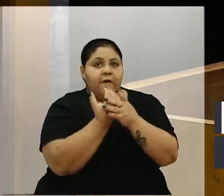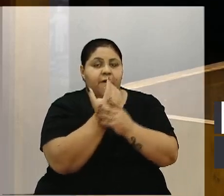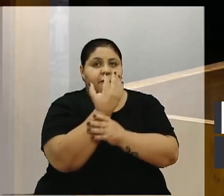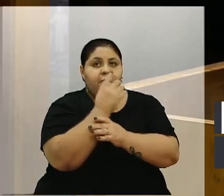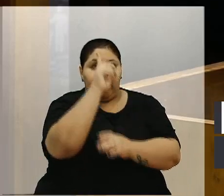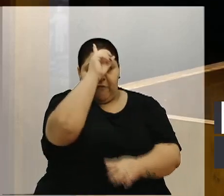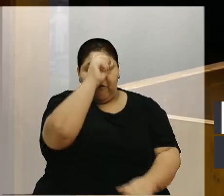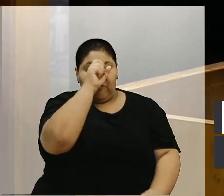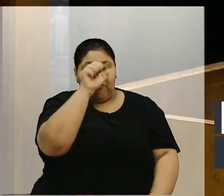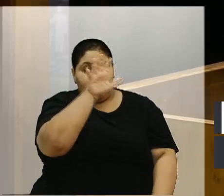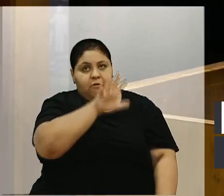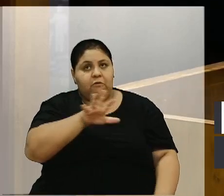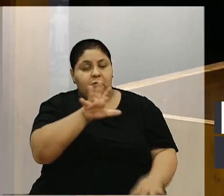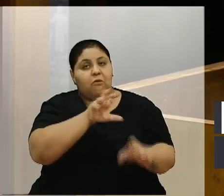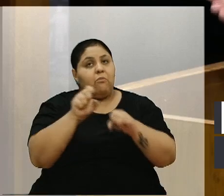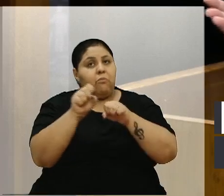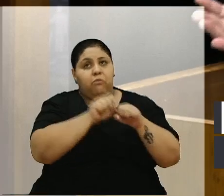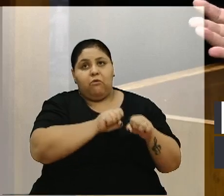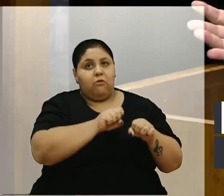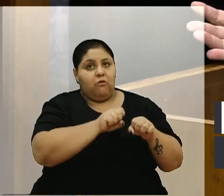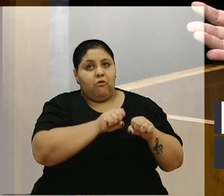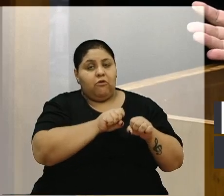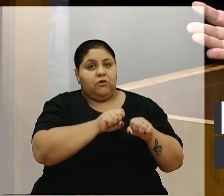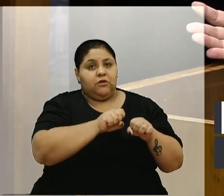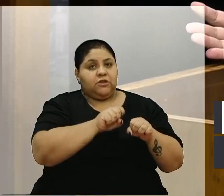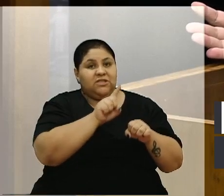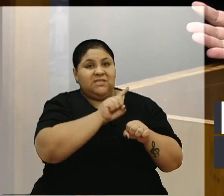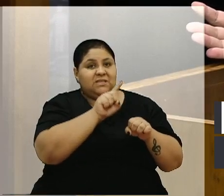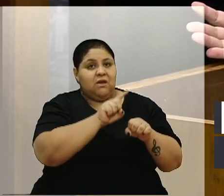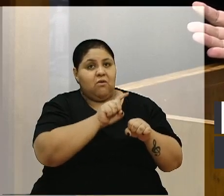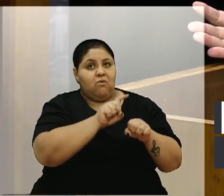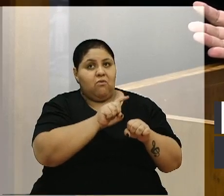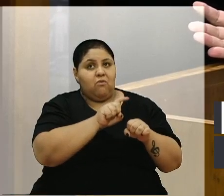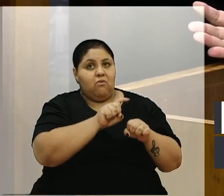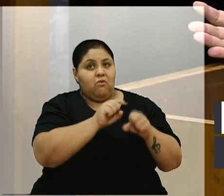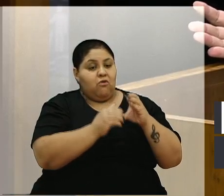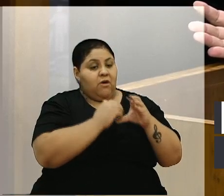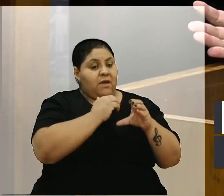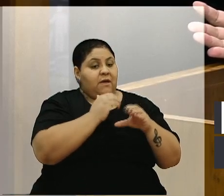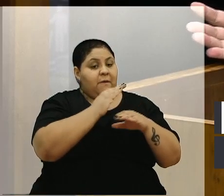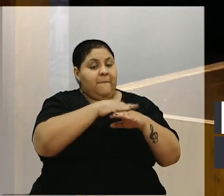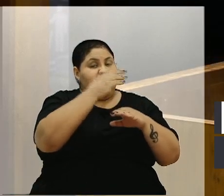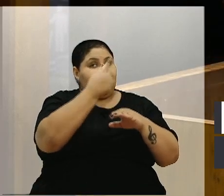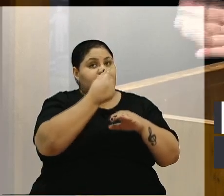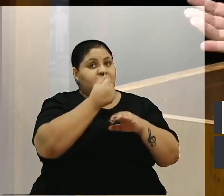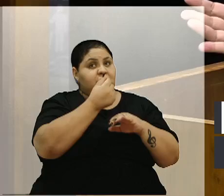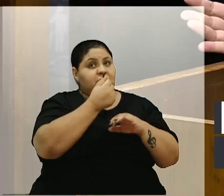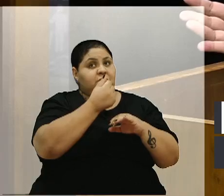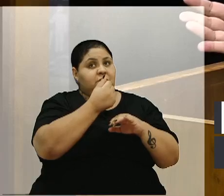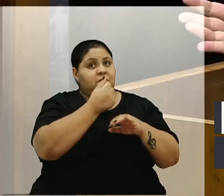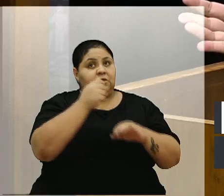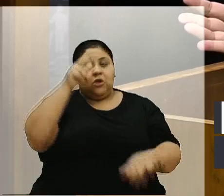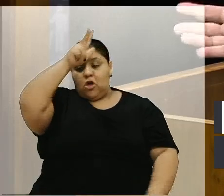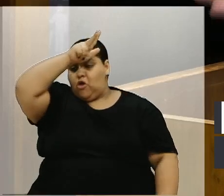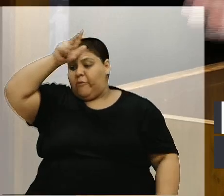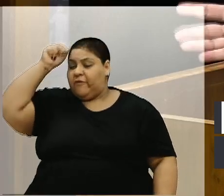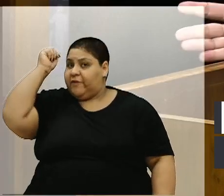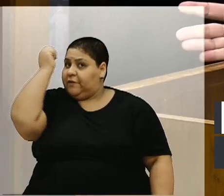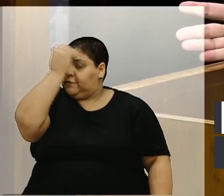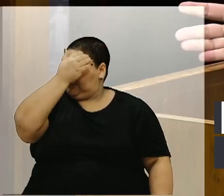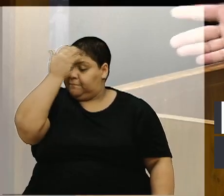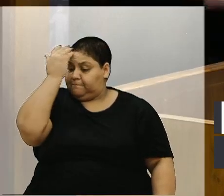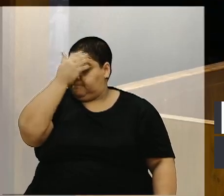podem deixar de ganhar mais recursos, já que estão enjeitando. E o prefeito Adiló,